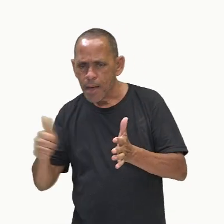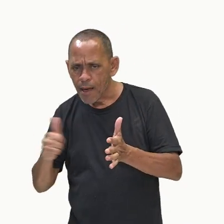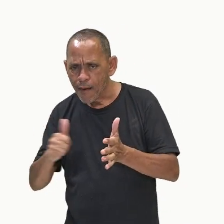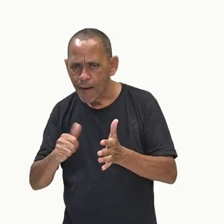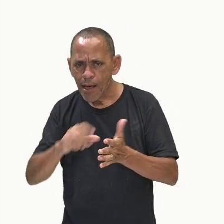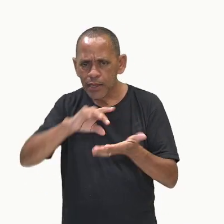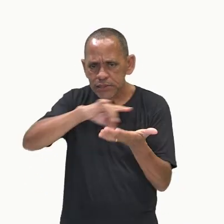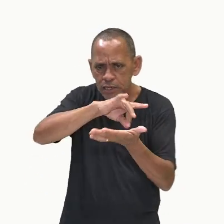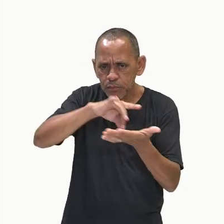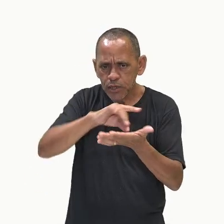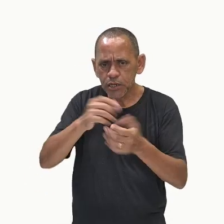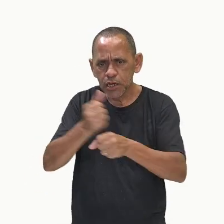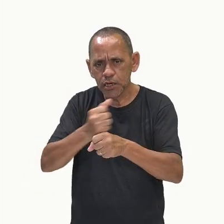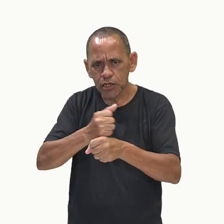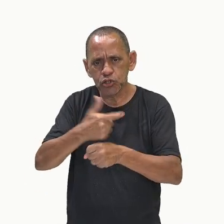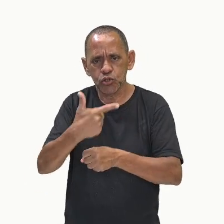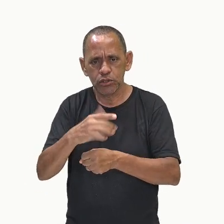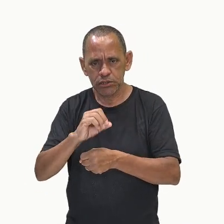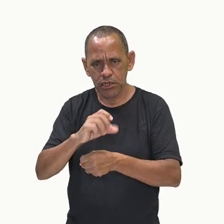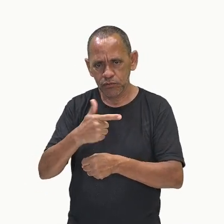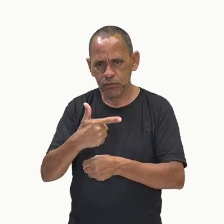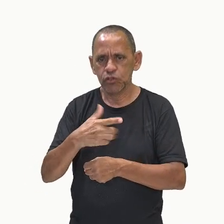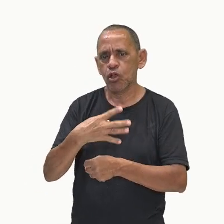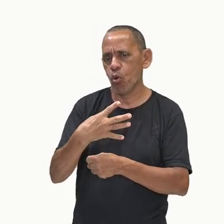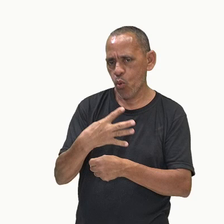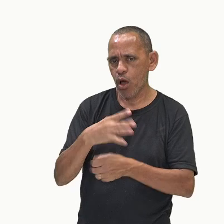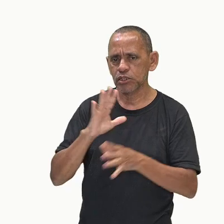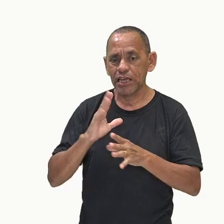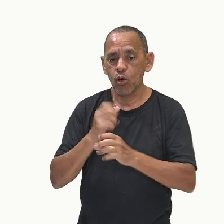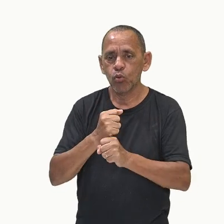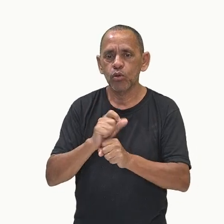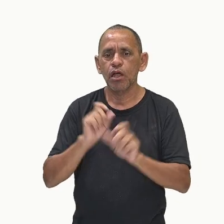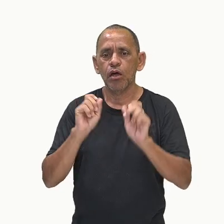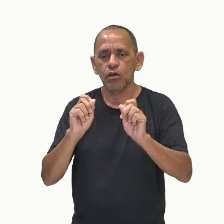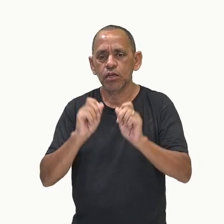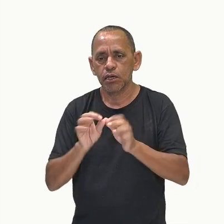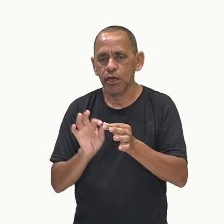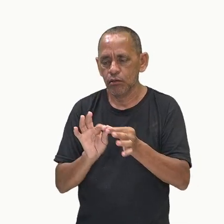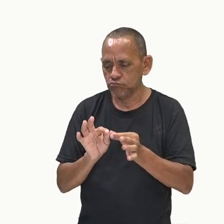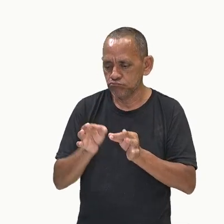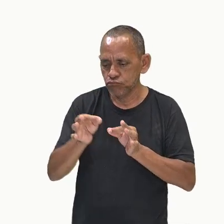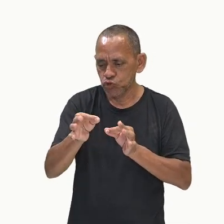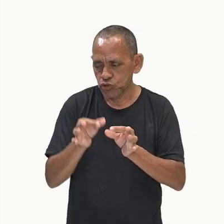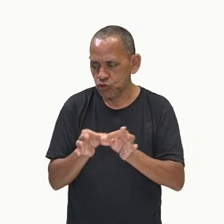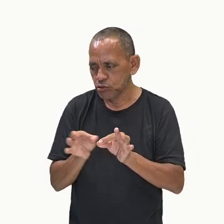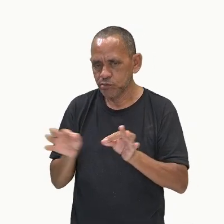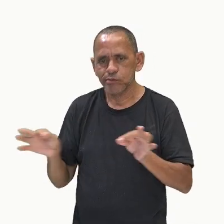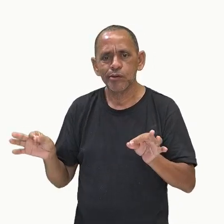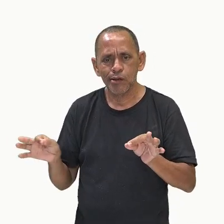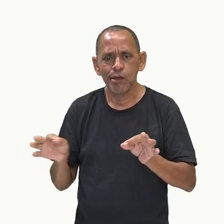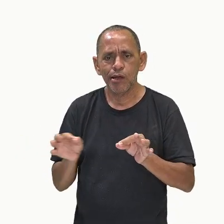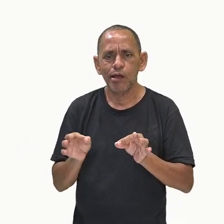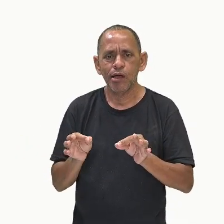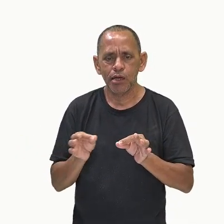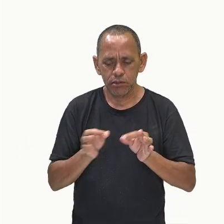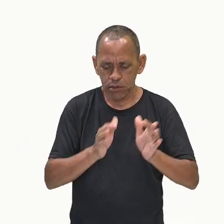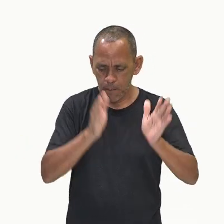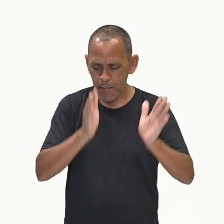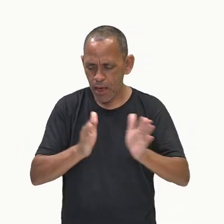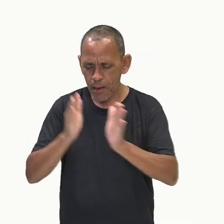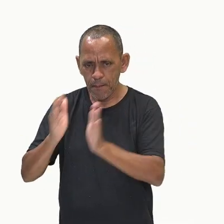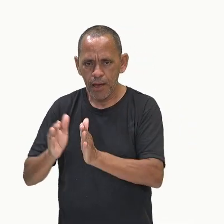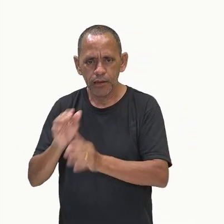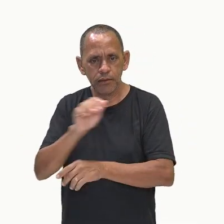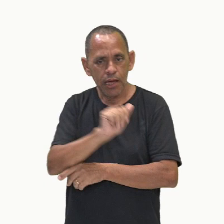corrente, que diz o seguinte: calcular a distância entre os pontos dados A e